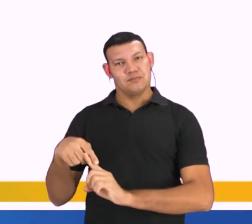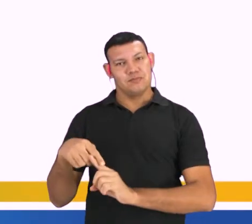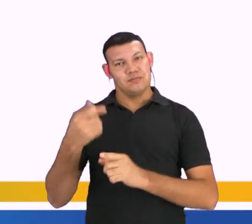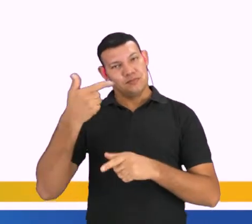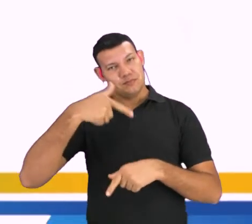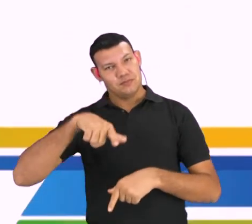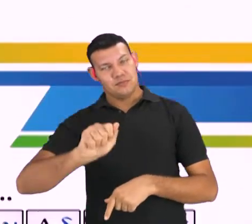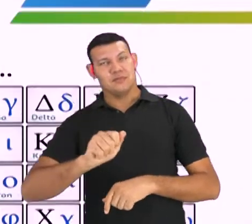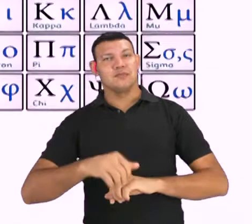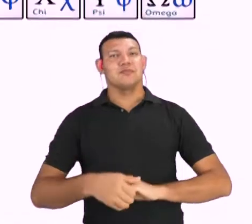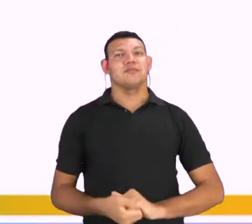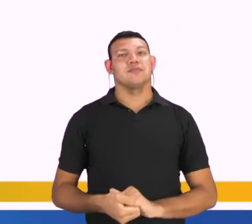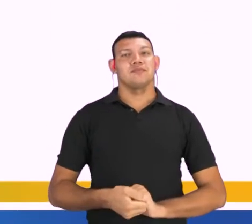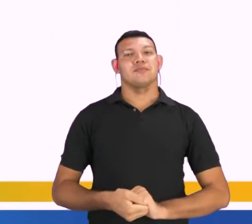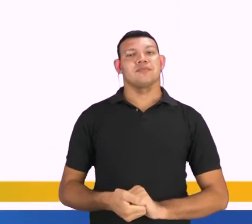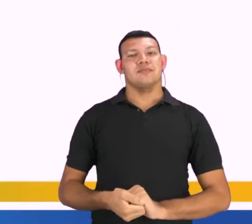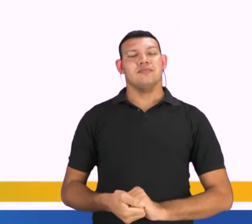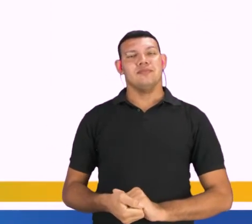Vamos lá?